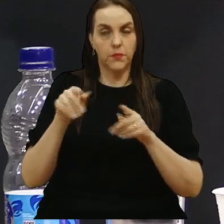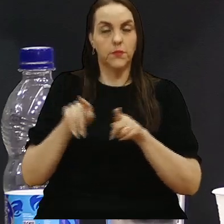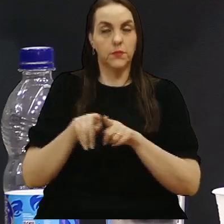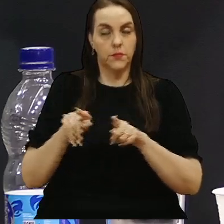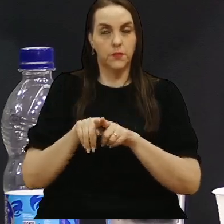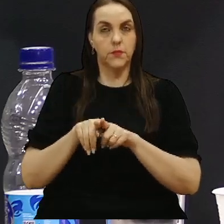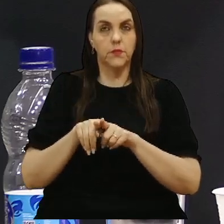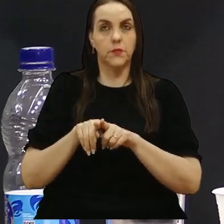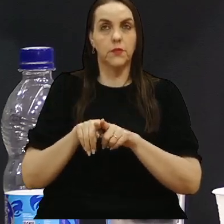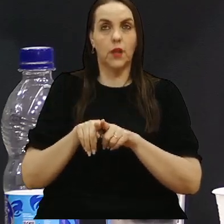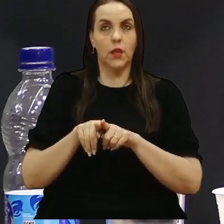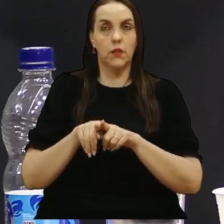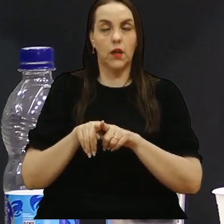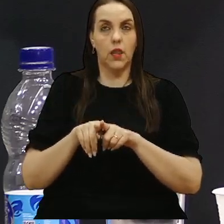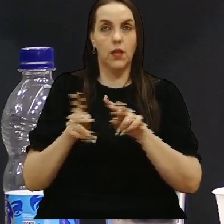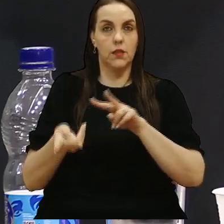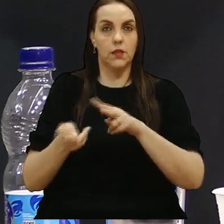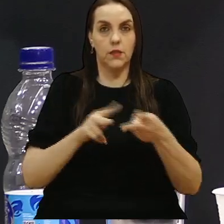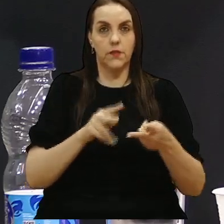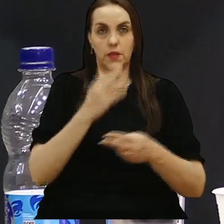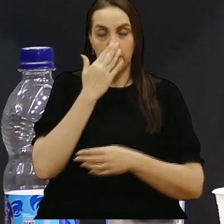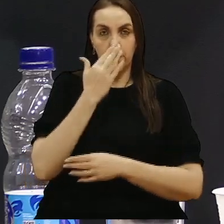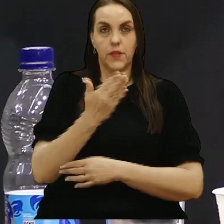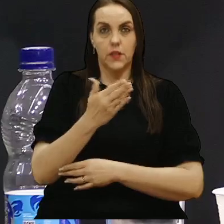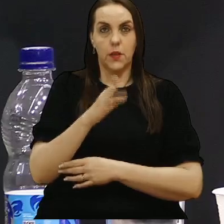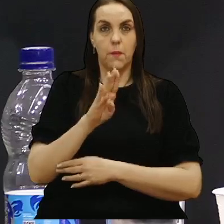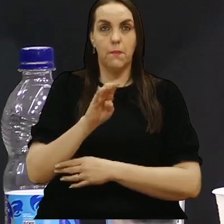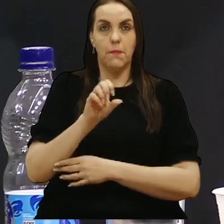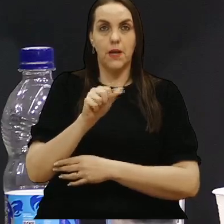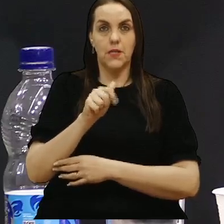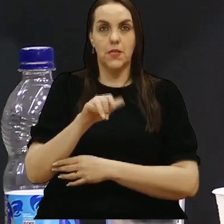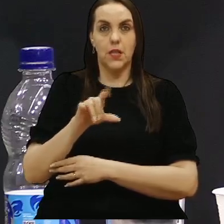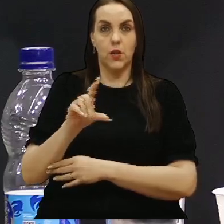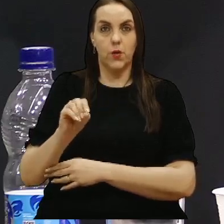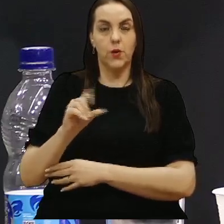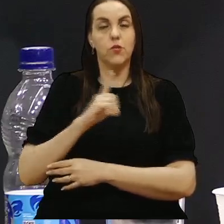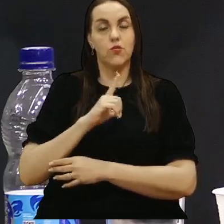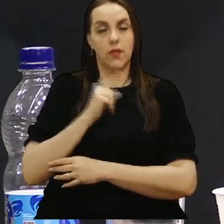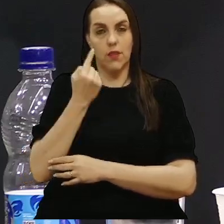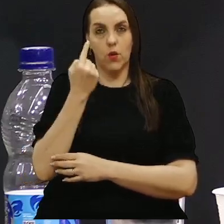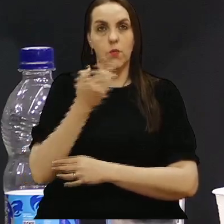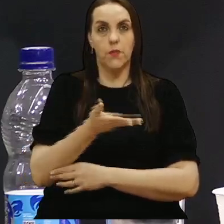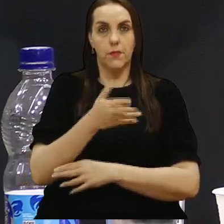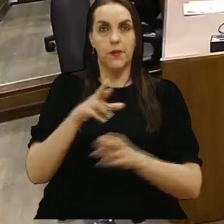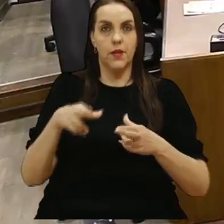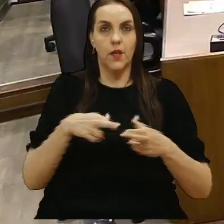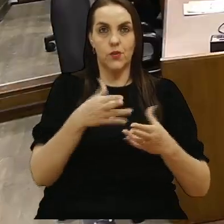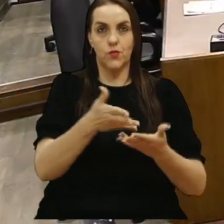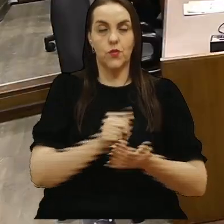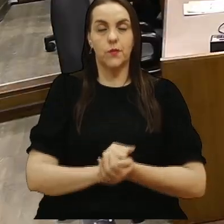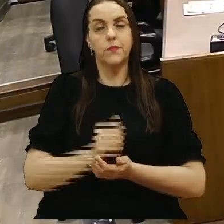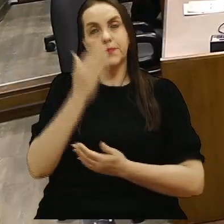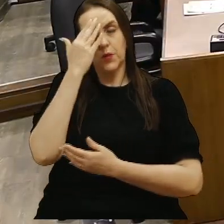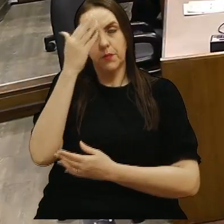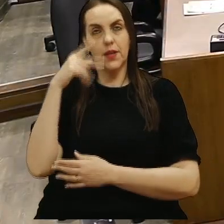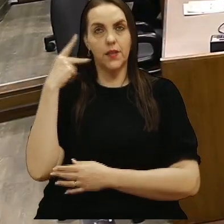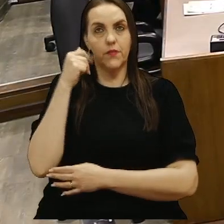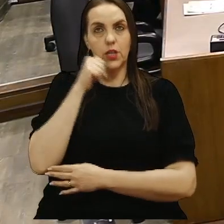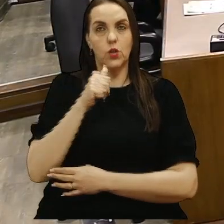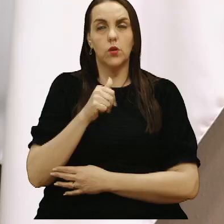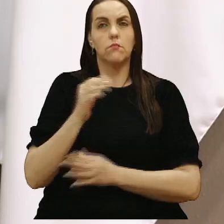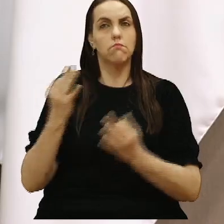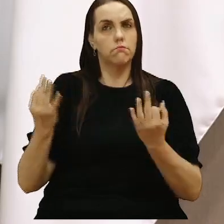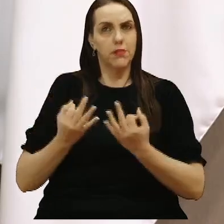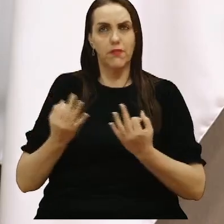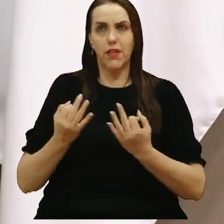transferência dali da frente do Basílio, que já tem uma para contemplar aquela região. Obrigado, vereador. Perfeito. Vamos fazer